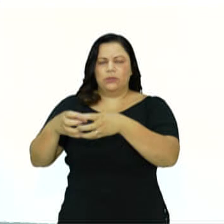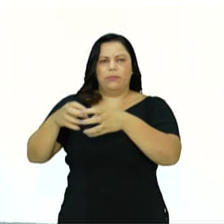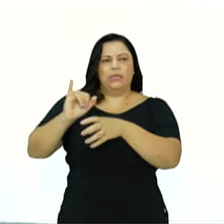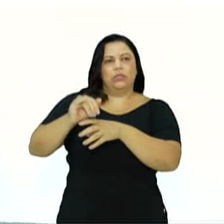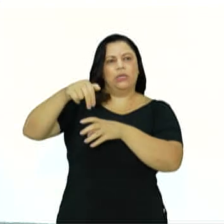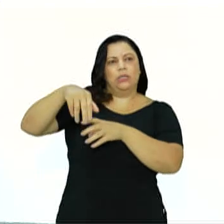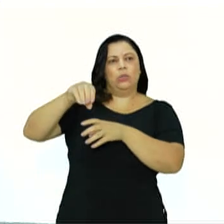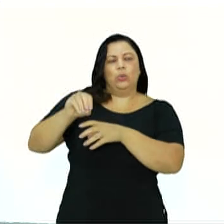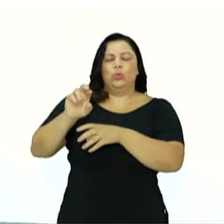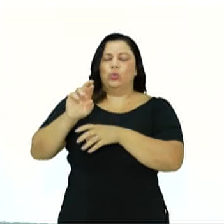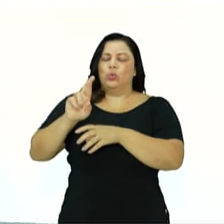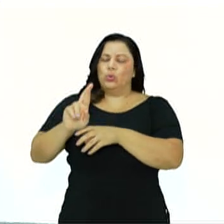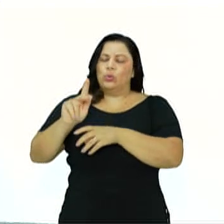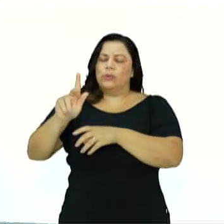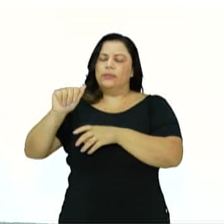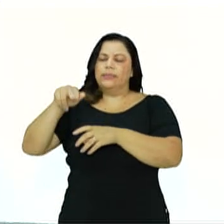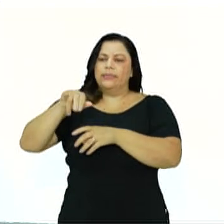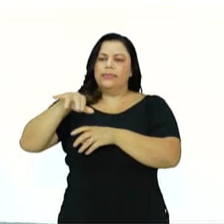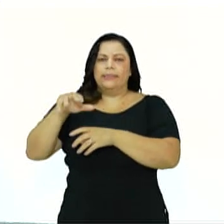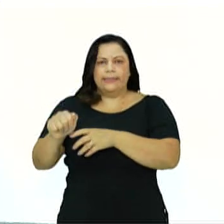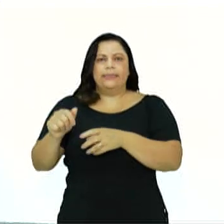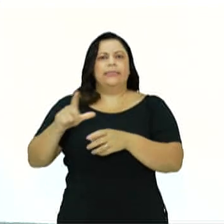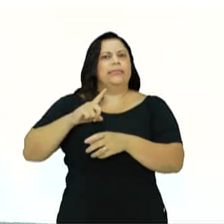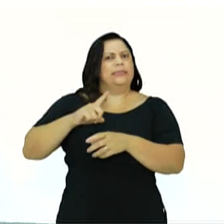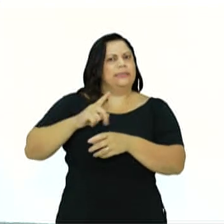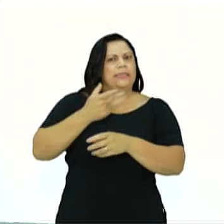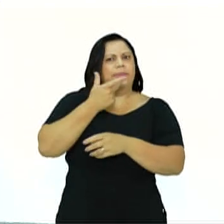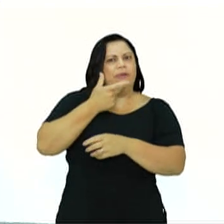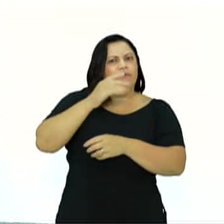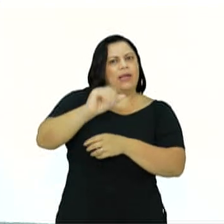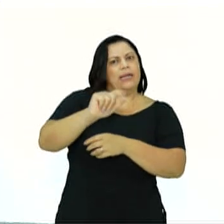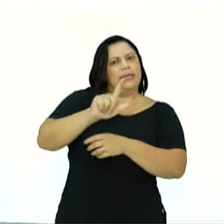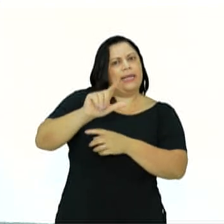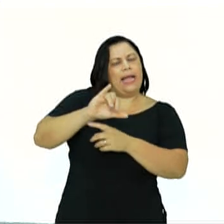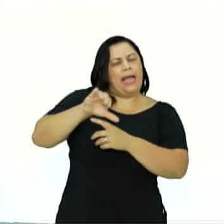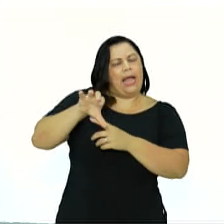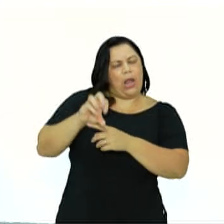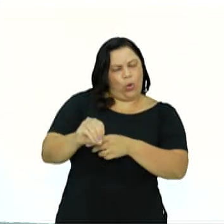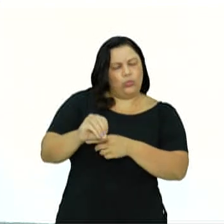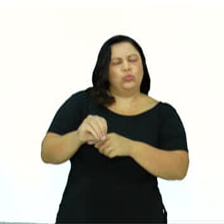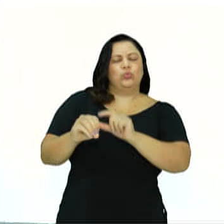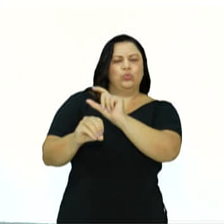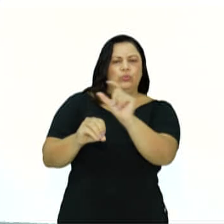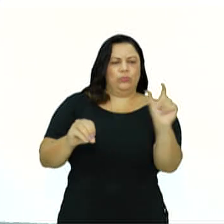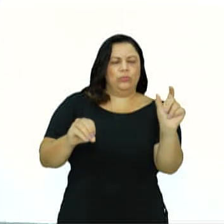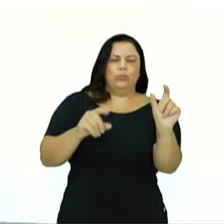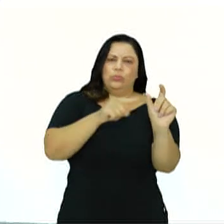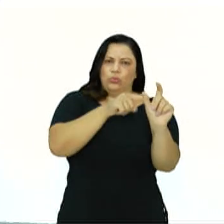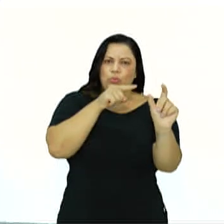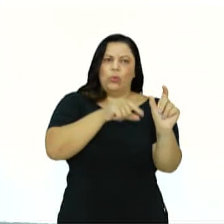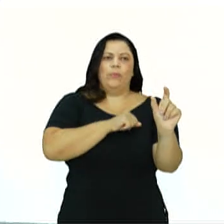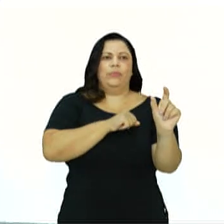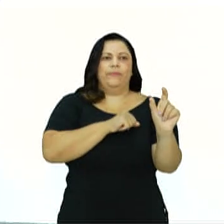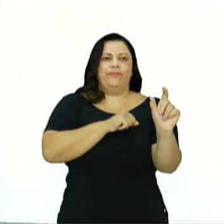de cálcio. A gente sempre fala do cálcio, mas o nome do composto em si é fosfato de cálcio, na forma